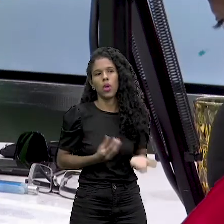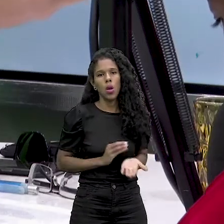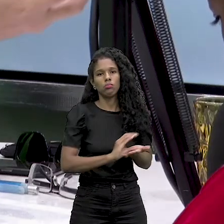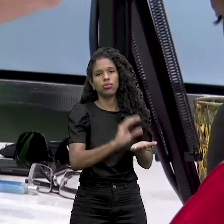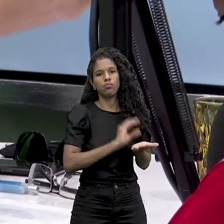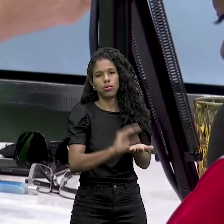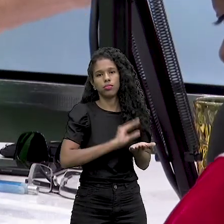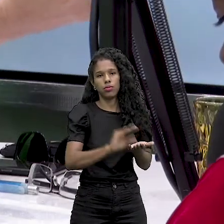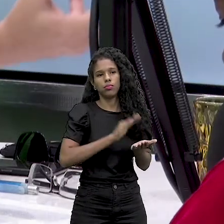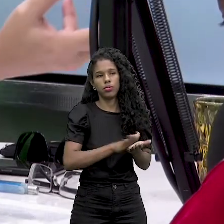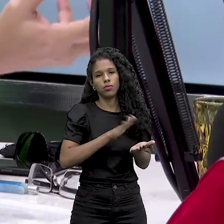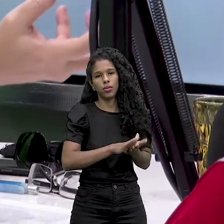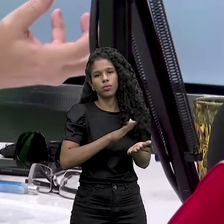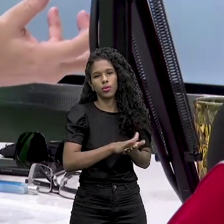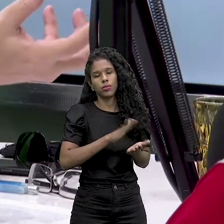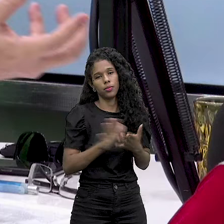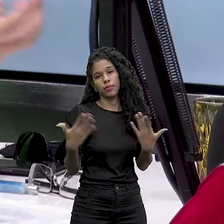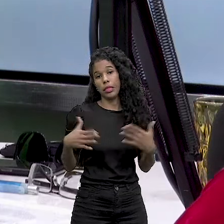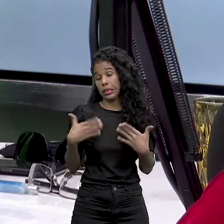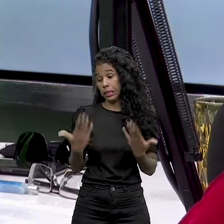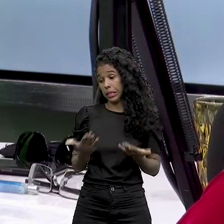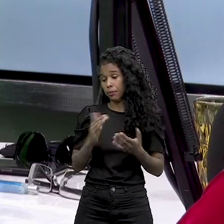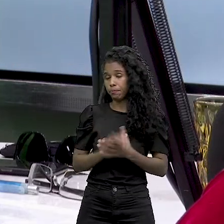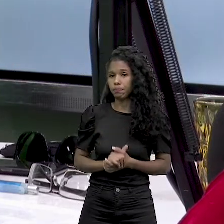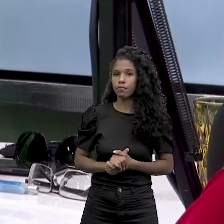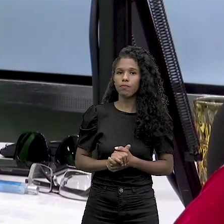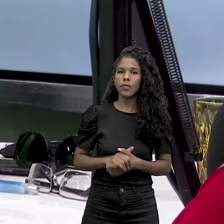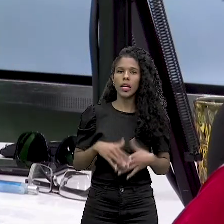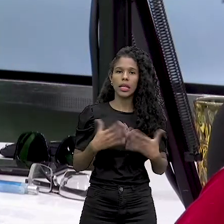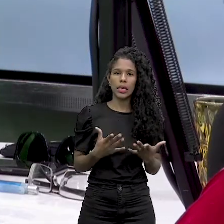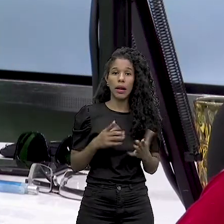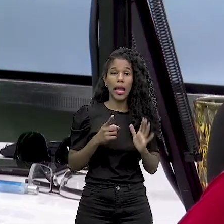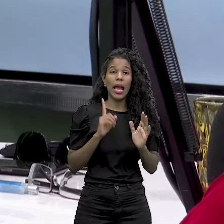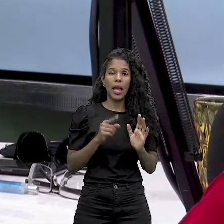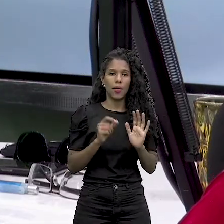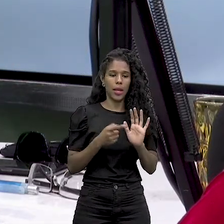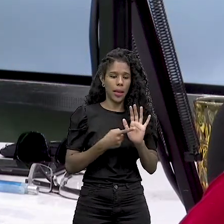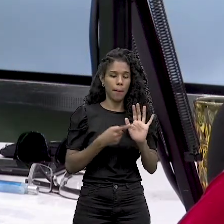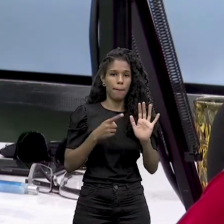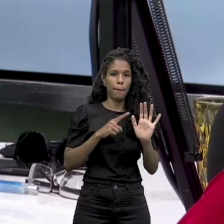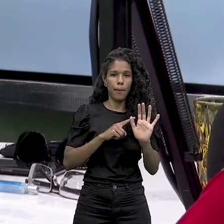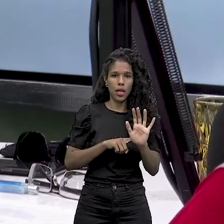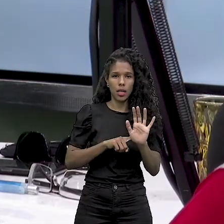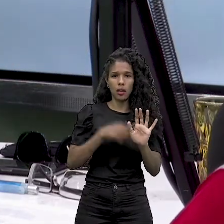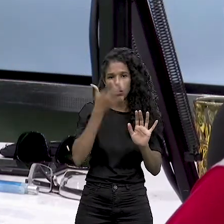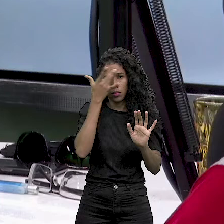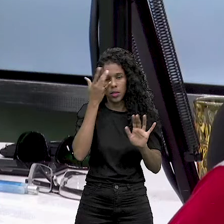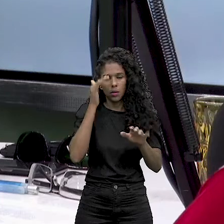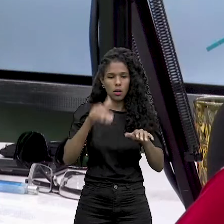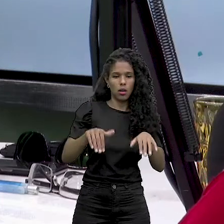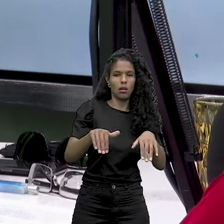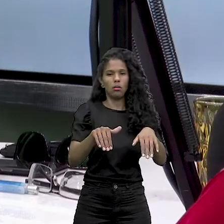Quero cérebro, insaciável. É uma metáfora para a sociedade de consumo. Ou